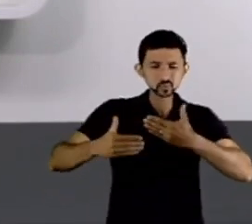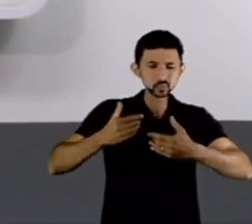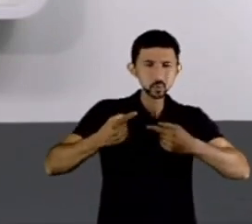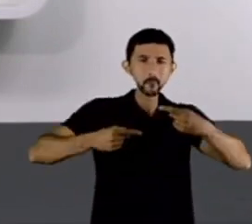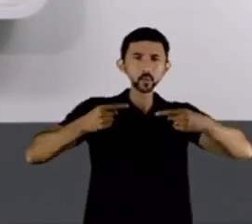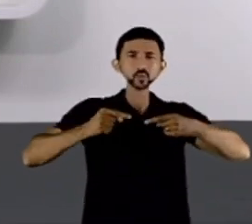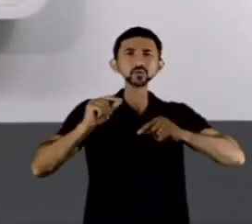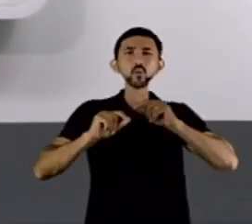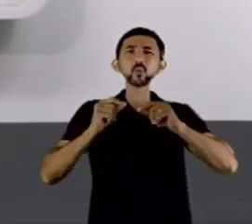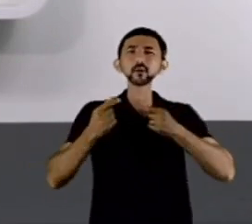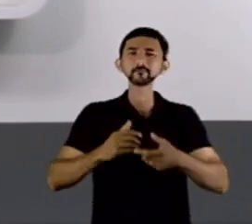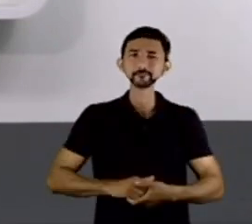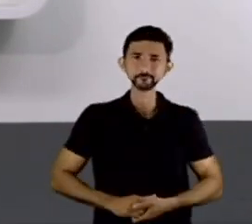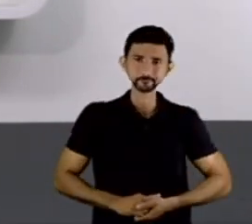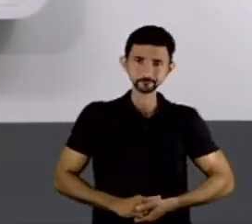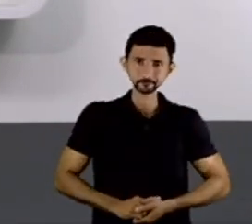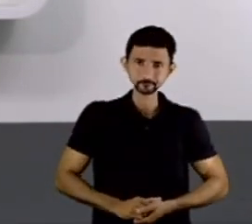do Brasil.